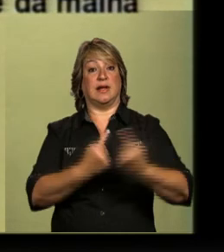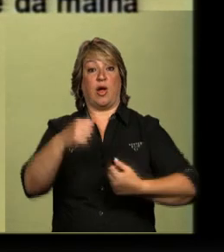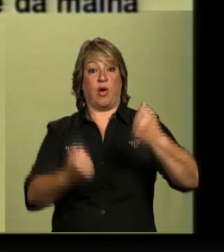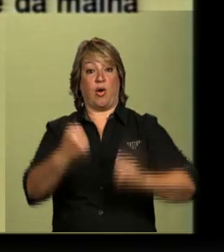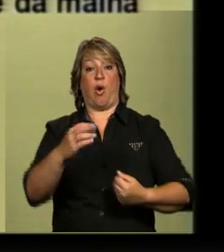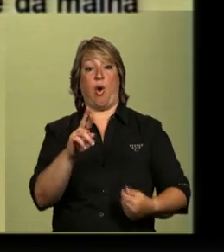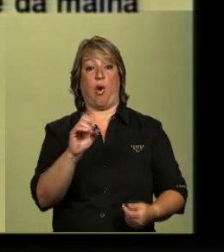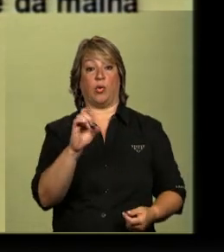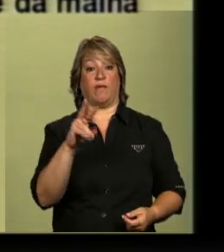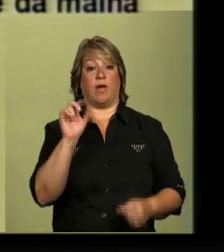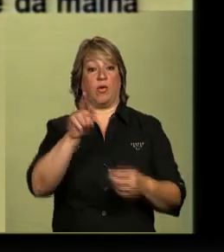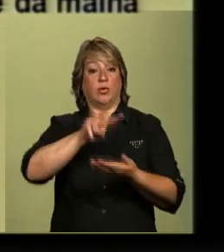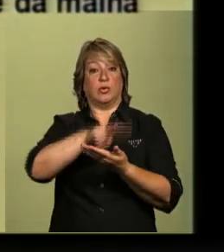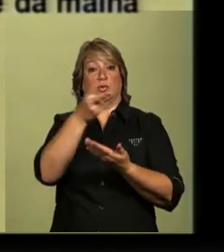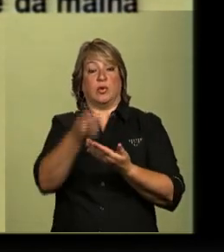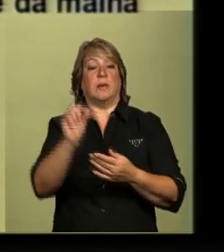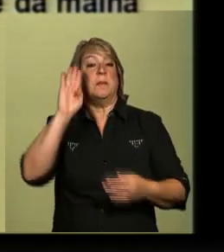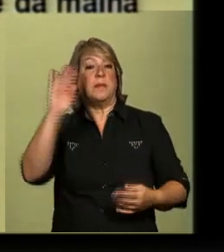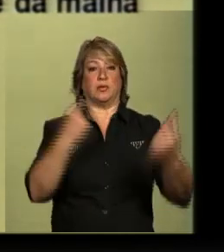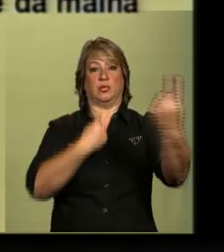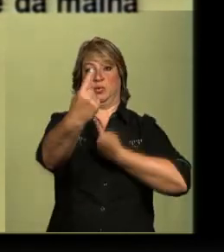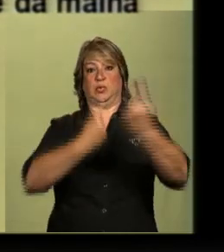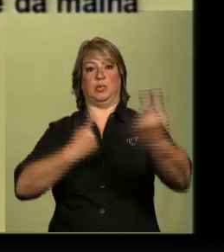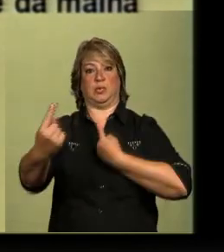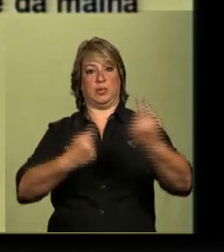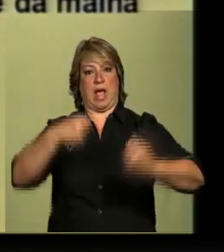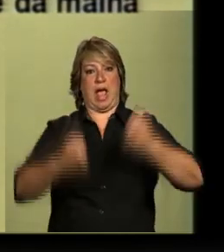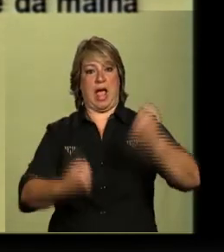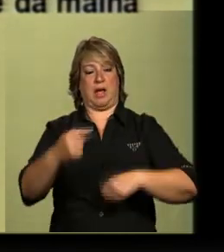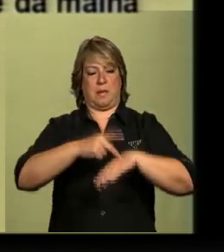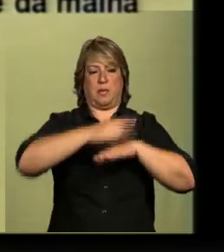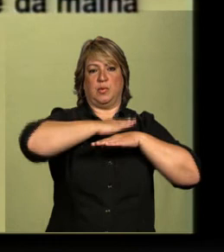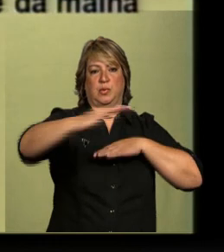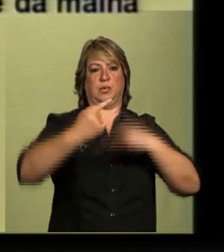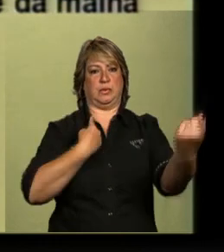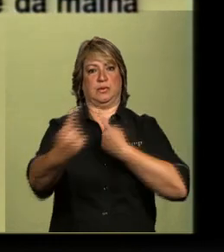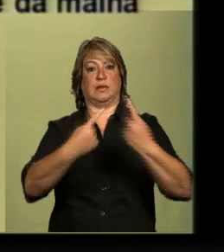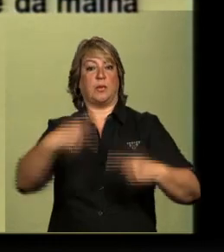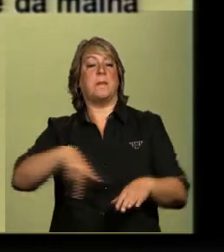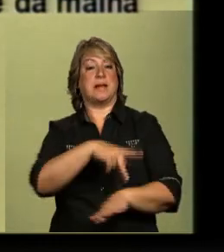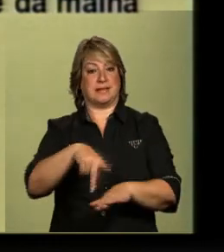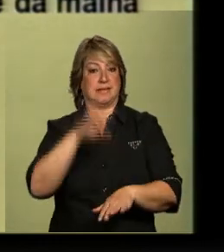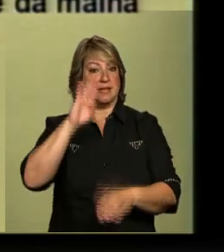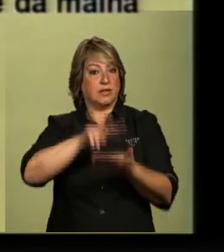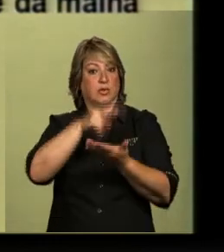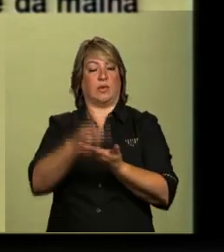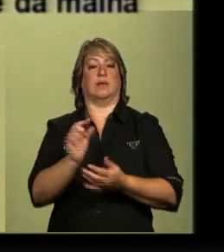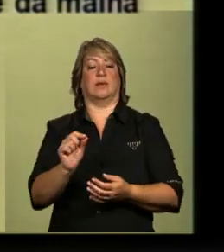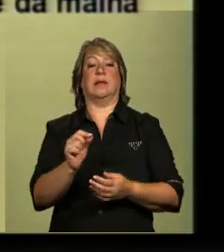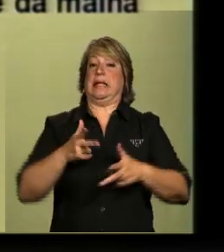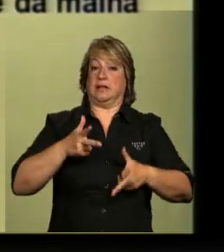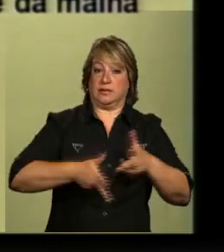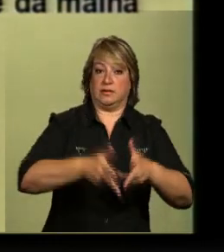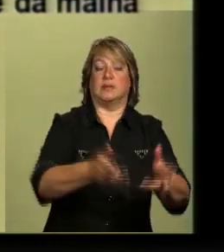com a duplicação dos principais eixos rodoviários do país e nas